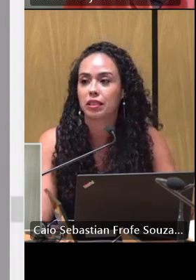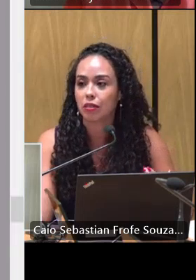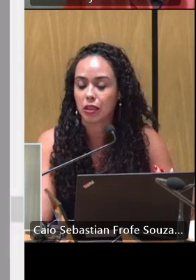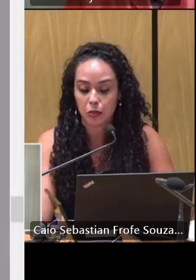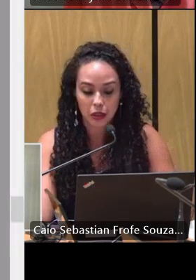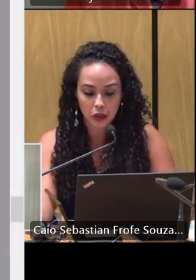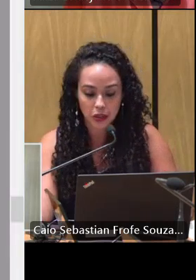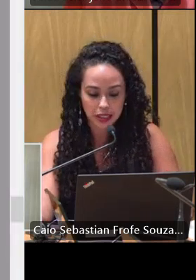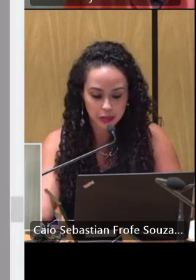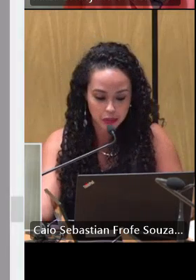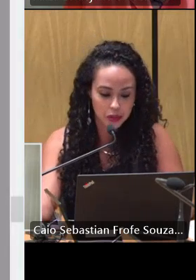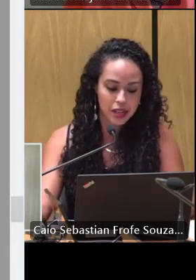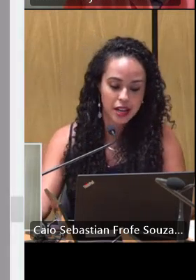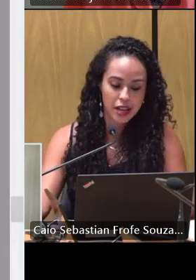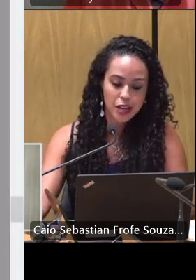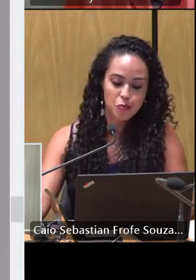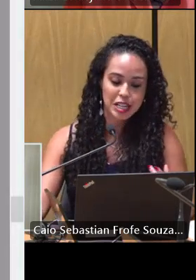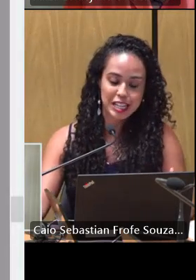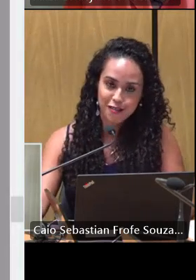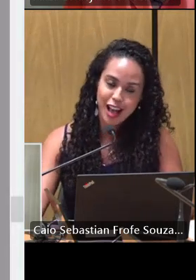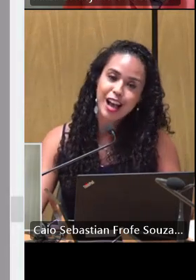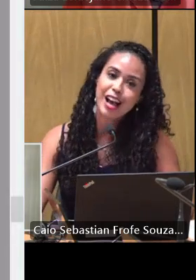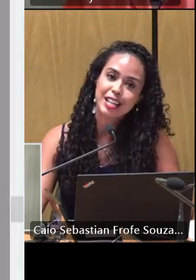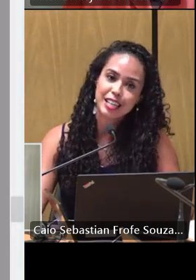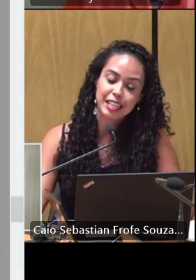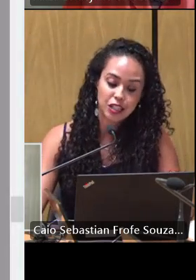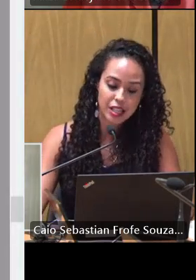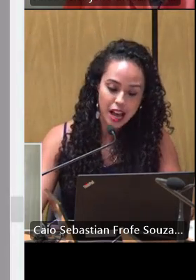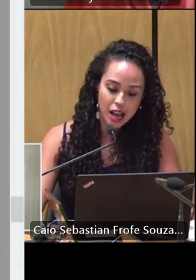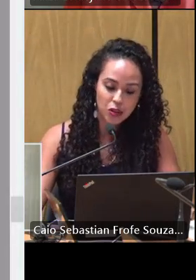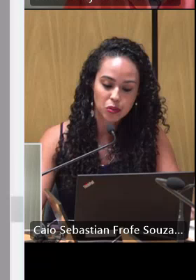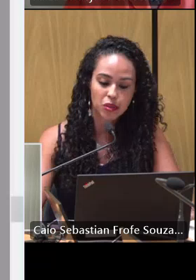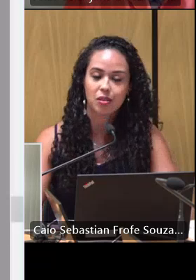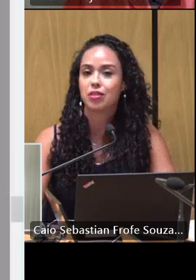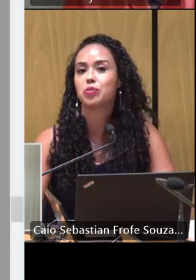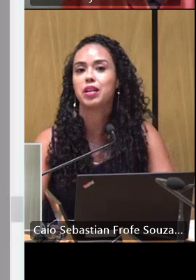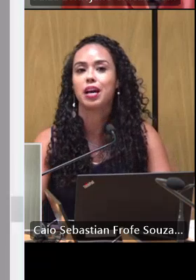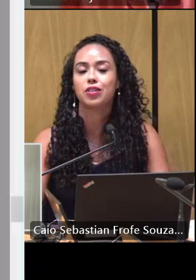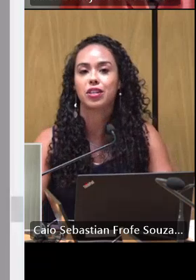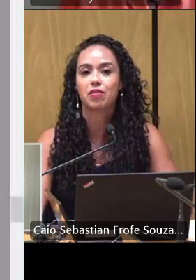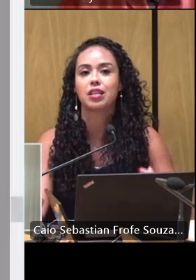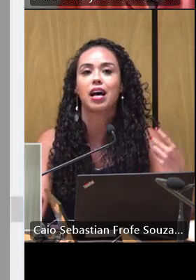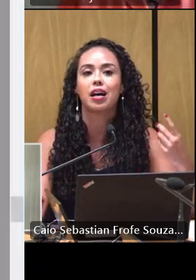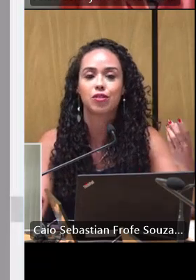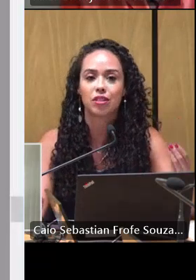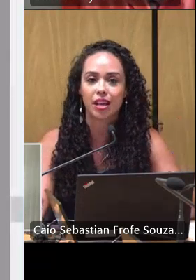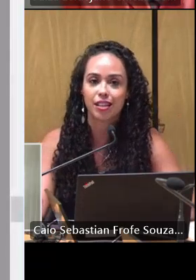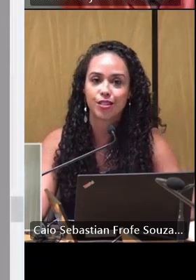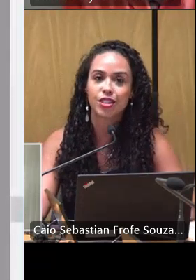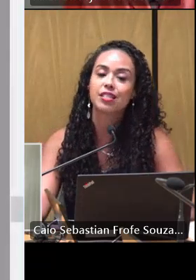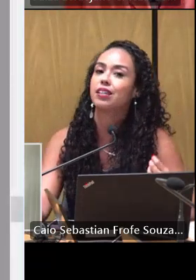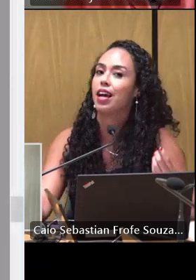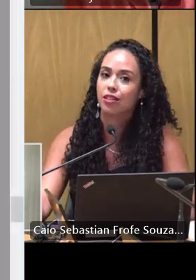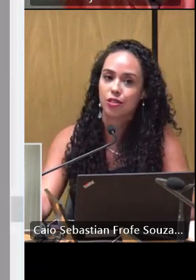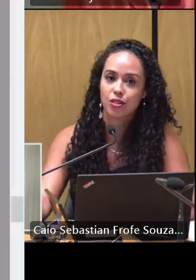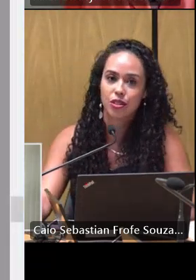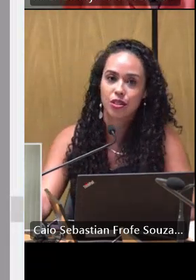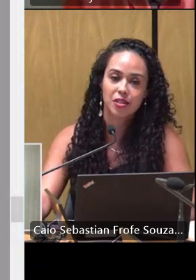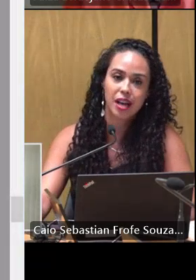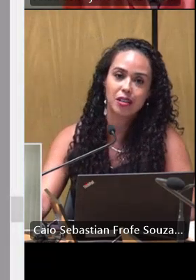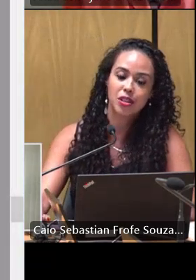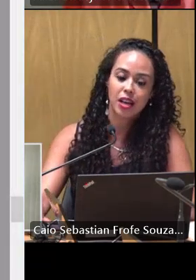opressão desse poder colonizador né de preservar essa identidade cultural desses milhares de escravizados né desses descendentes